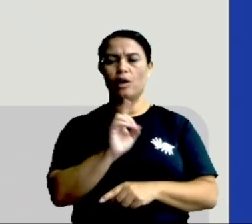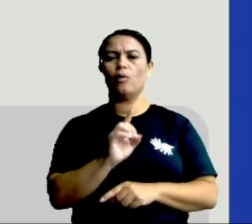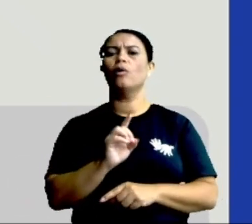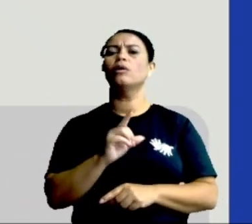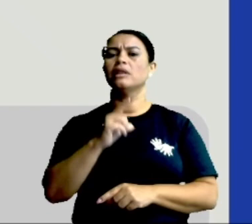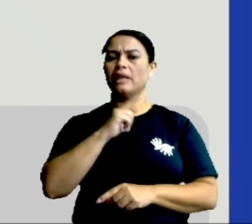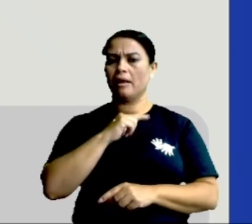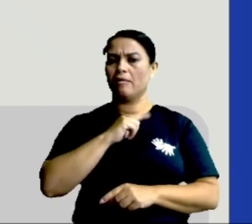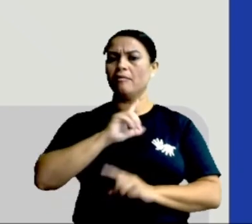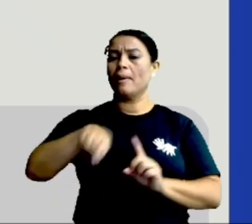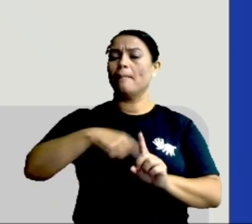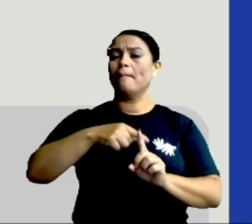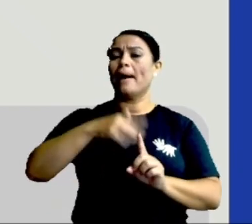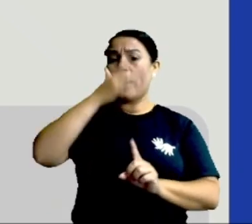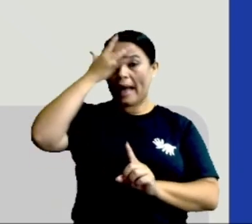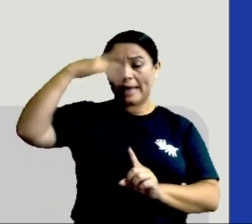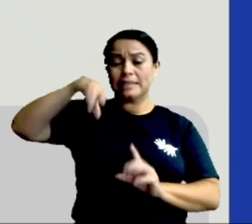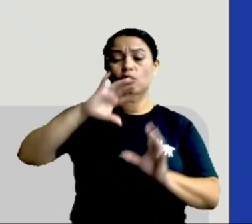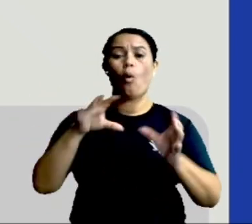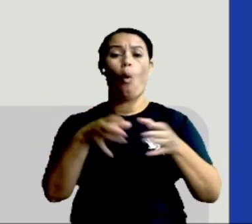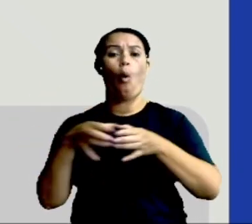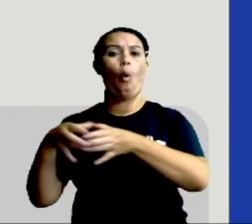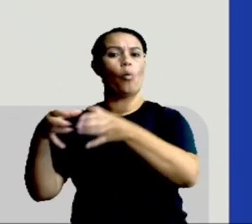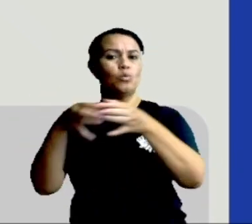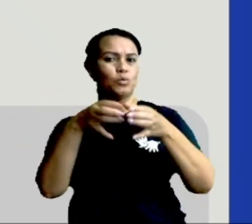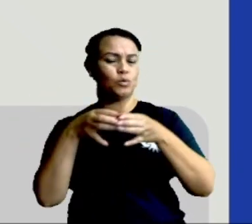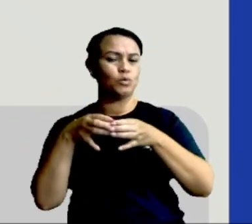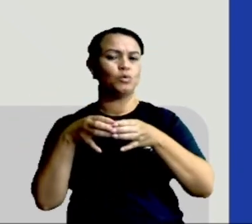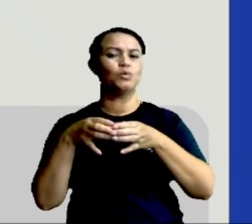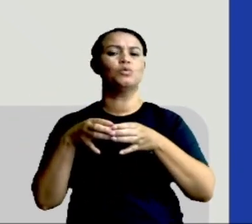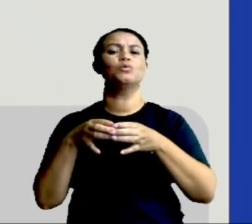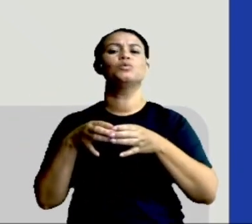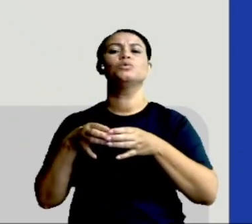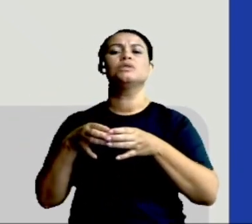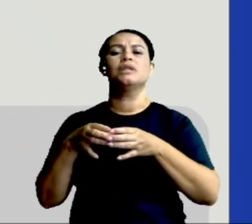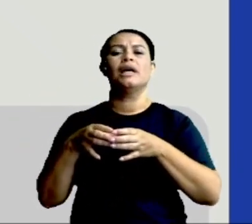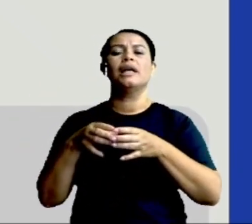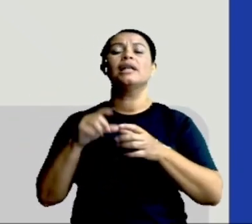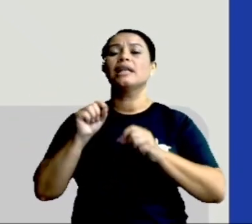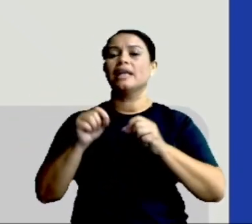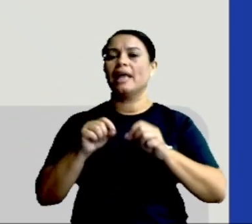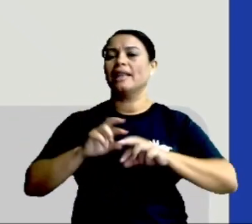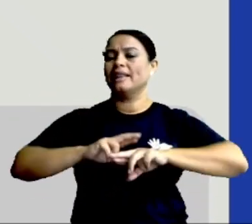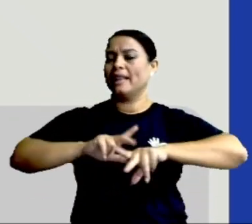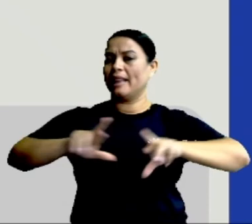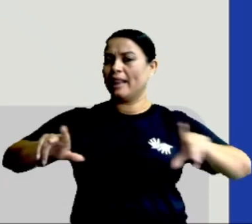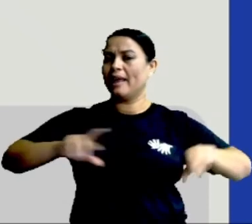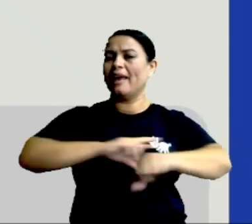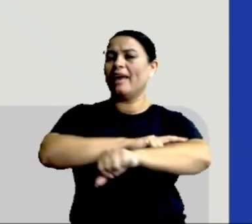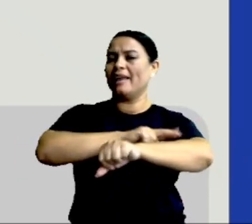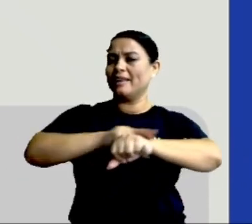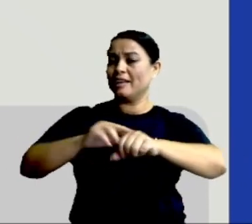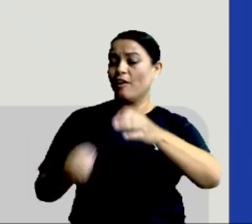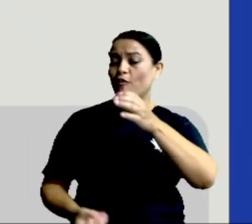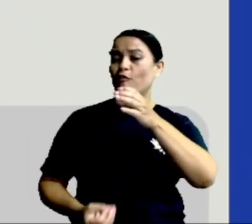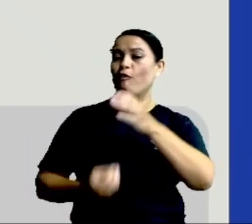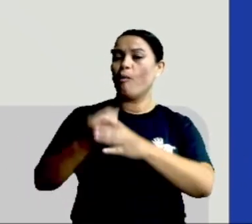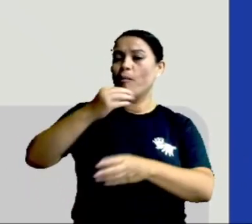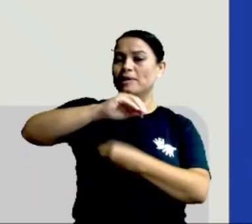indígenas, e sim todo um conjunto de grupos étnicos formou